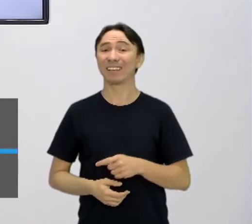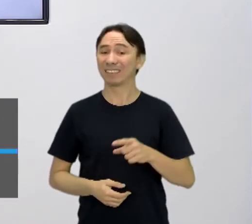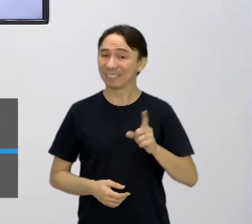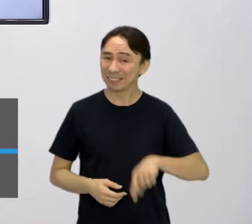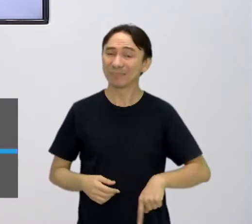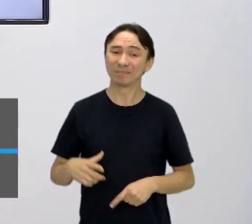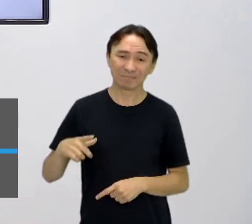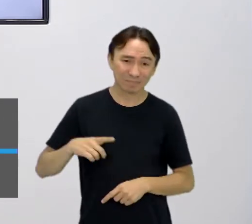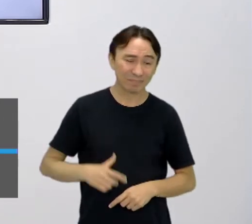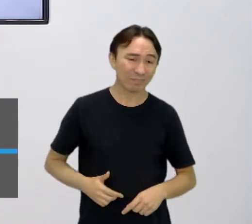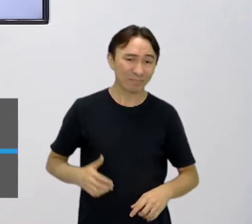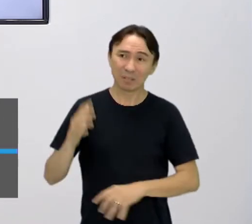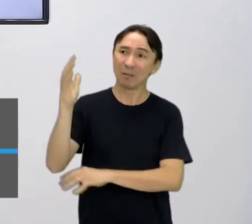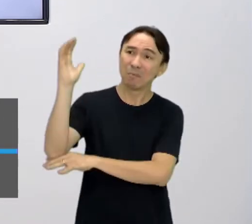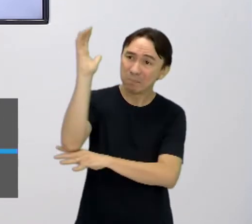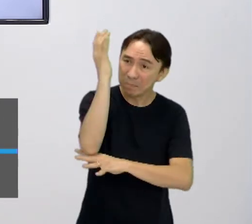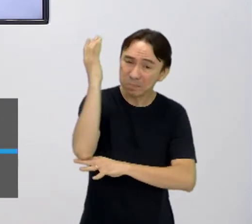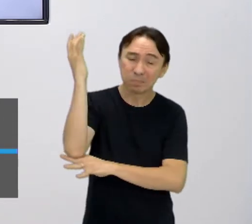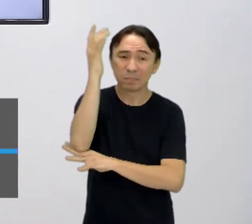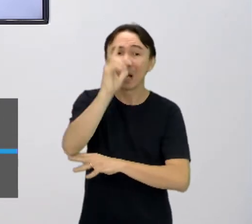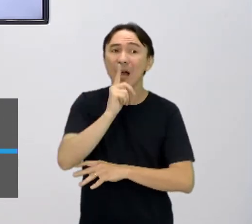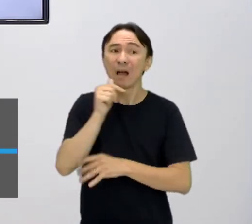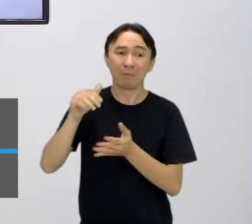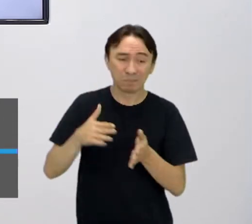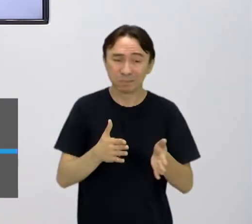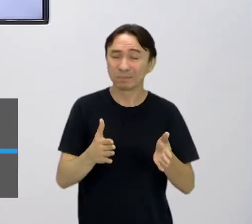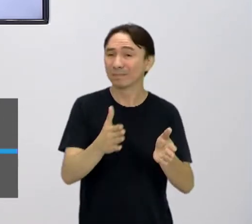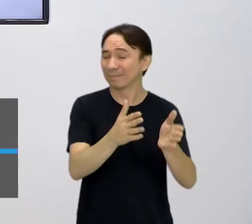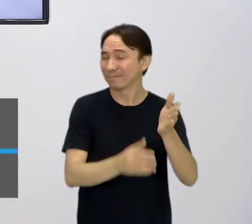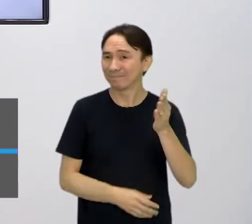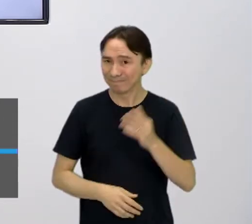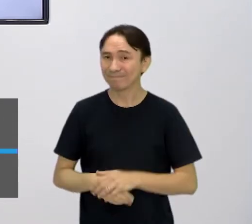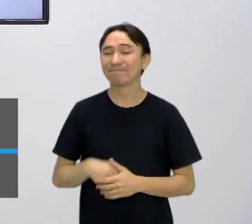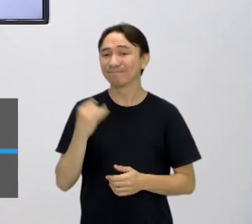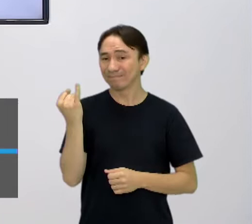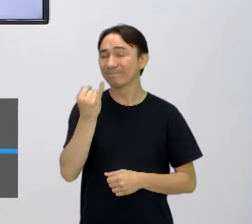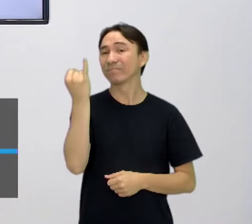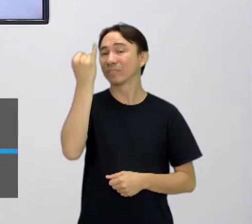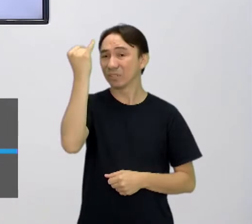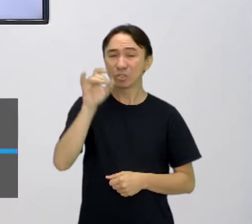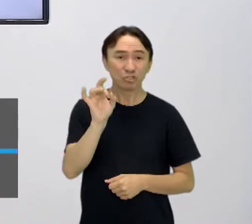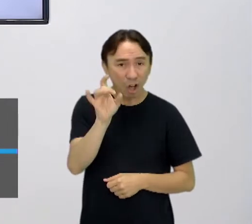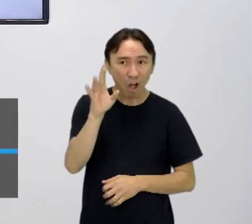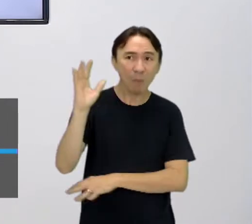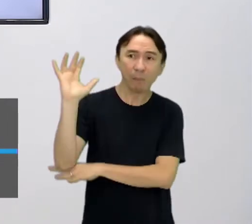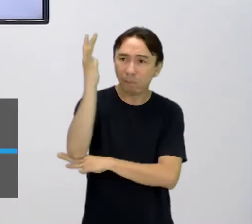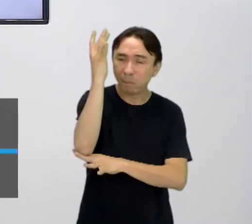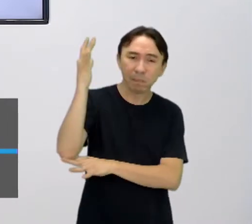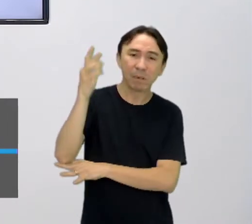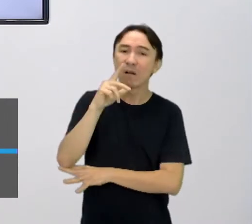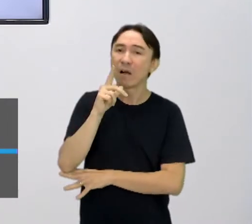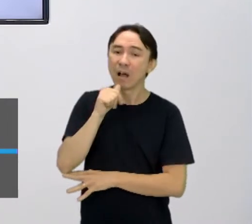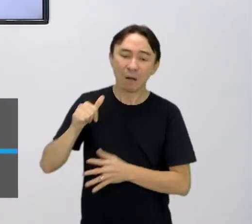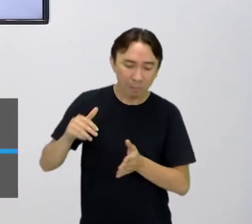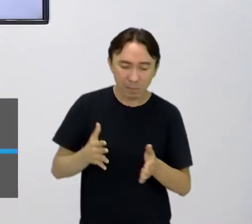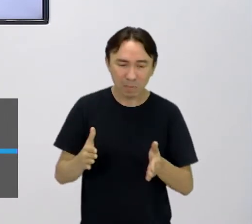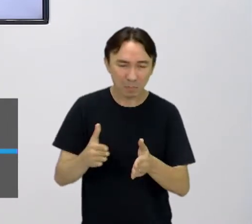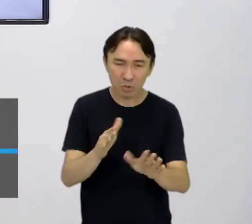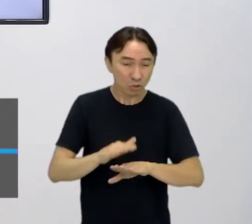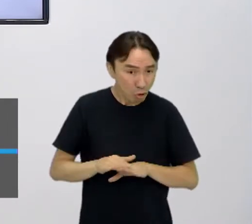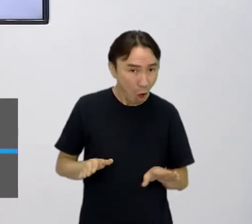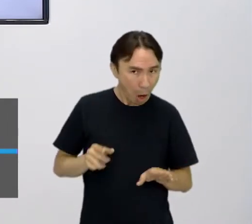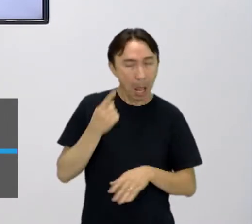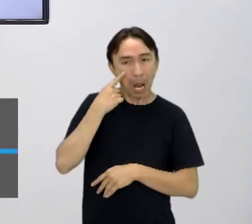meio ambiente ela é importante, não só para a questão ambiental, né? A gente não pode entender essa questão